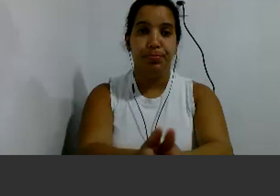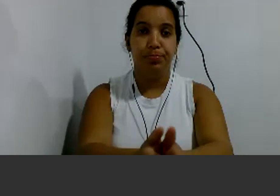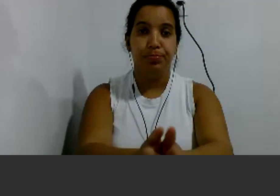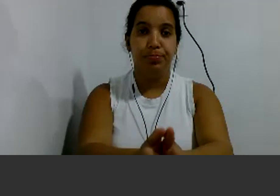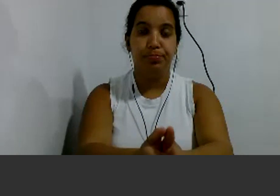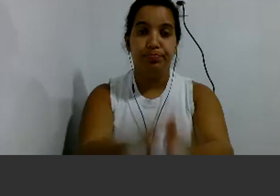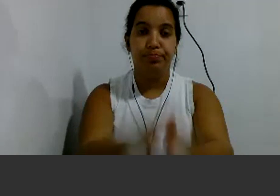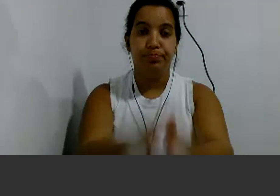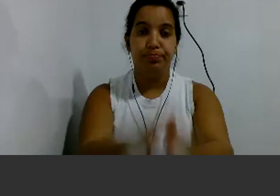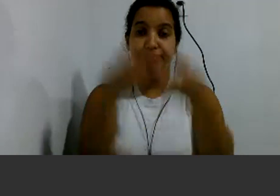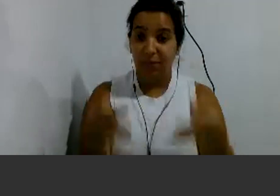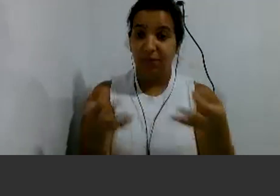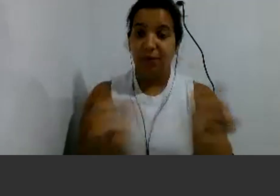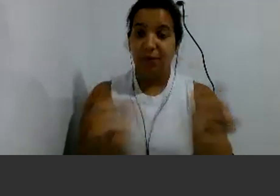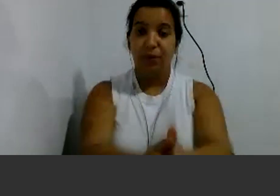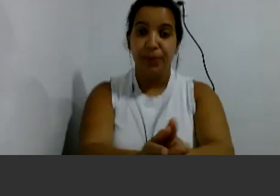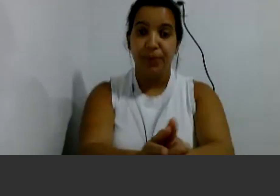Certo? Então,